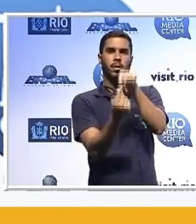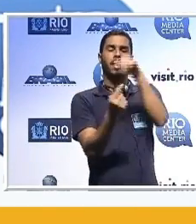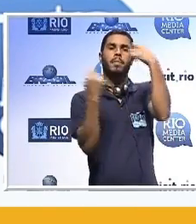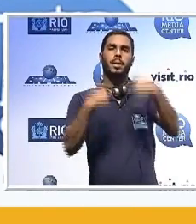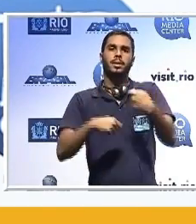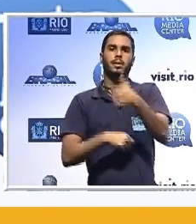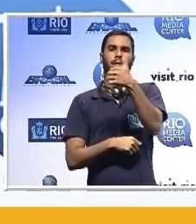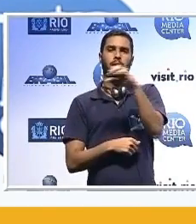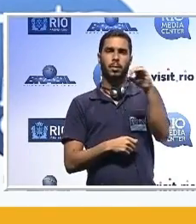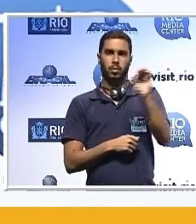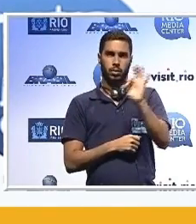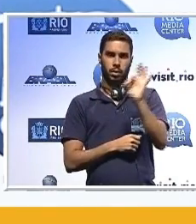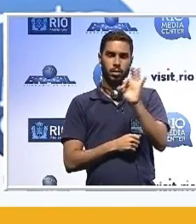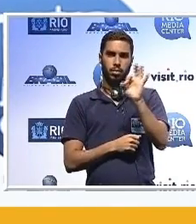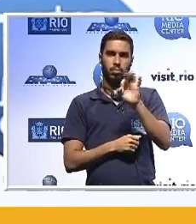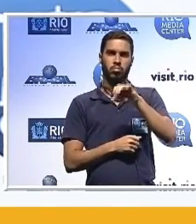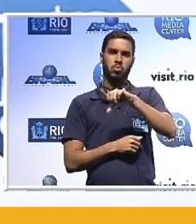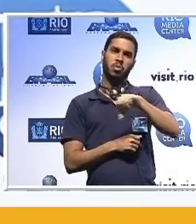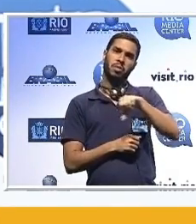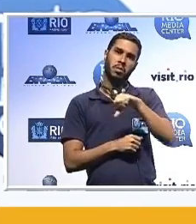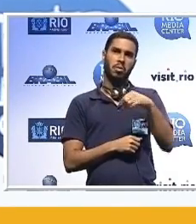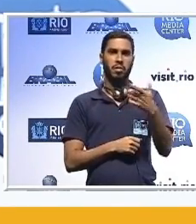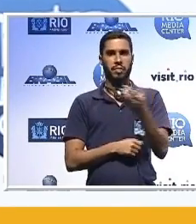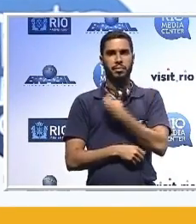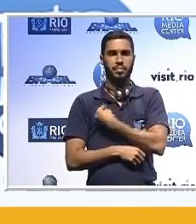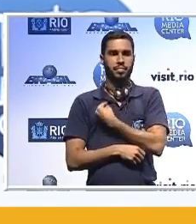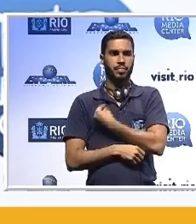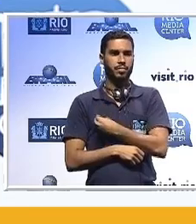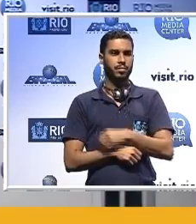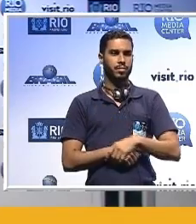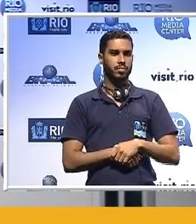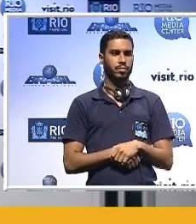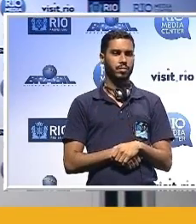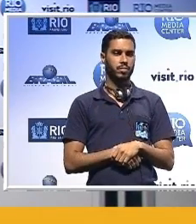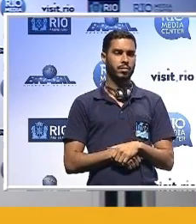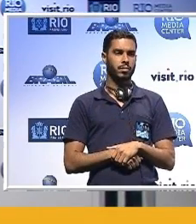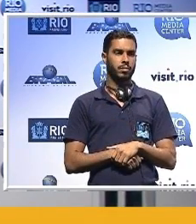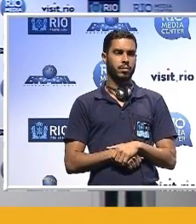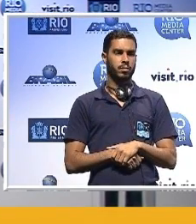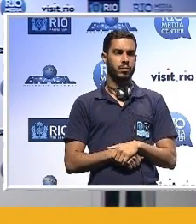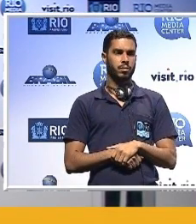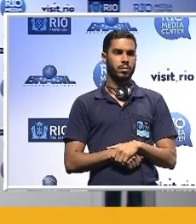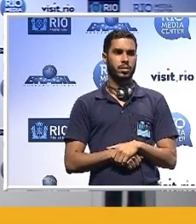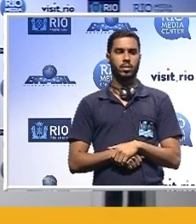100%. 99% não responde. Convidamos agora... Complementando,